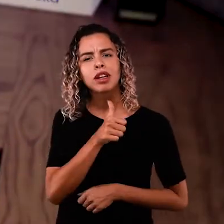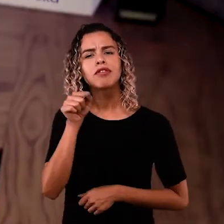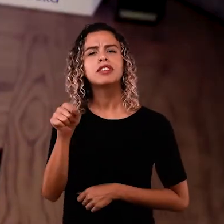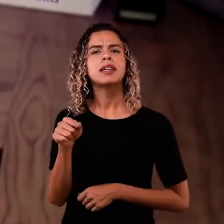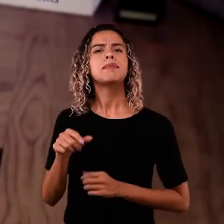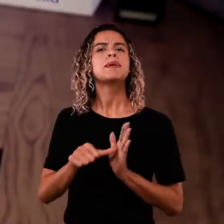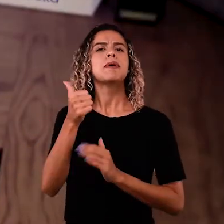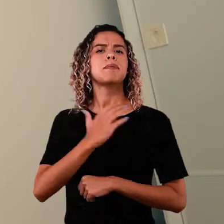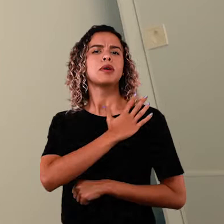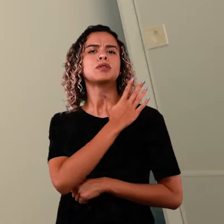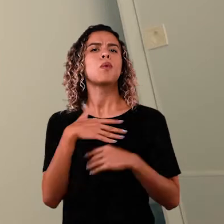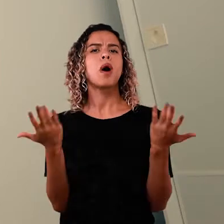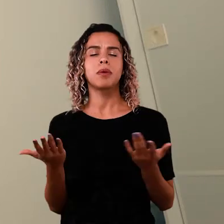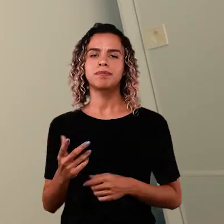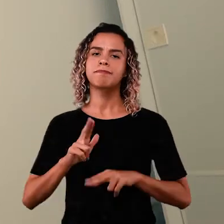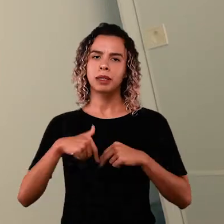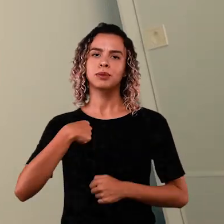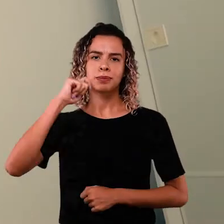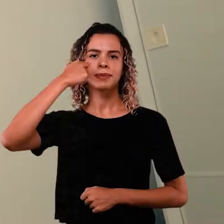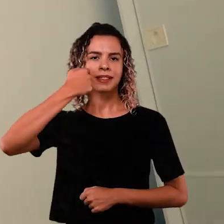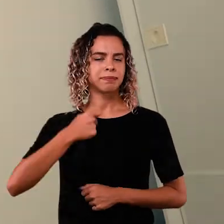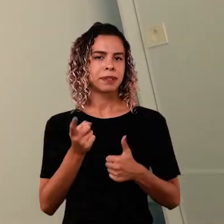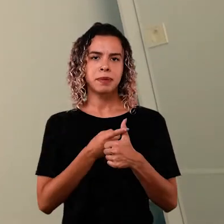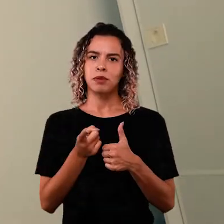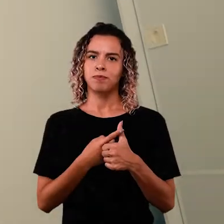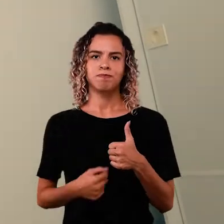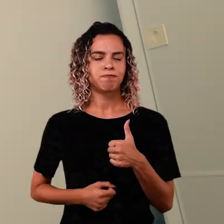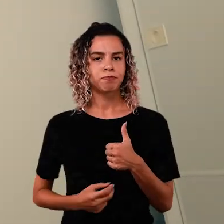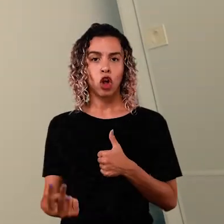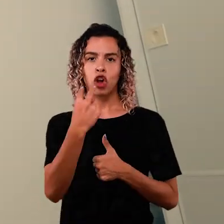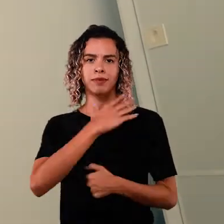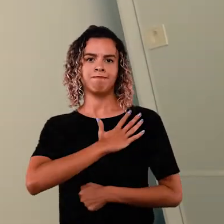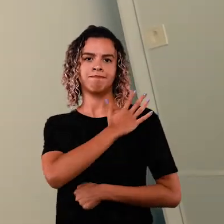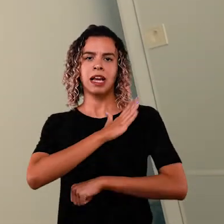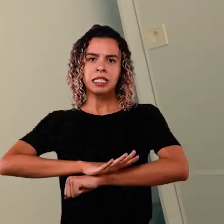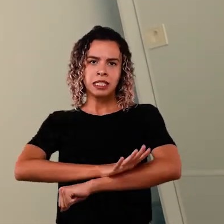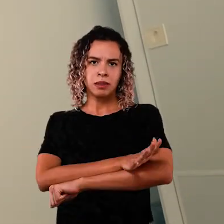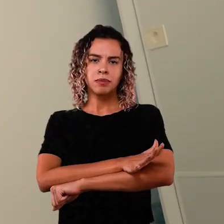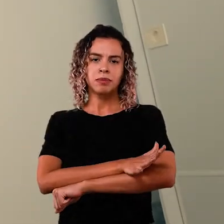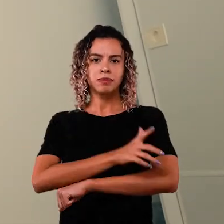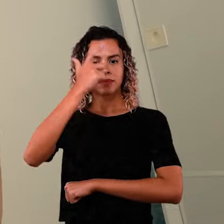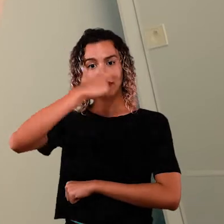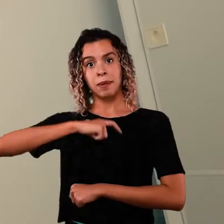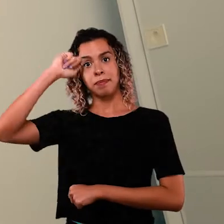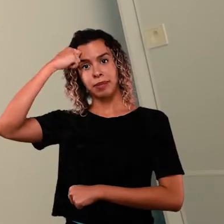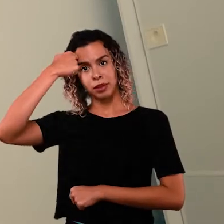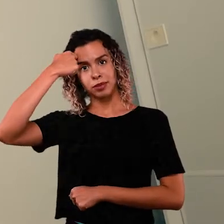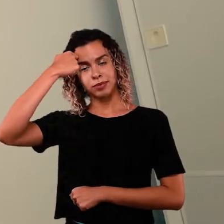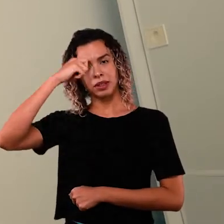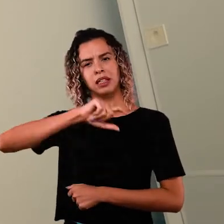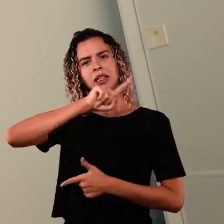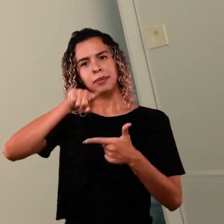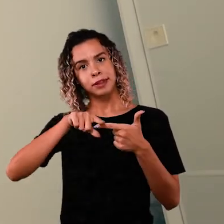você sente primeiro? Poliana. O fato de eu ser preta. Isso é a primeira coisa. Primeiro eles me enxergam como uma pessoa preta,